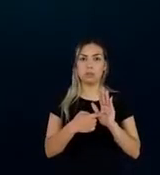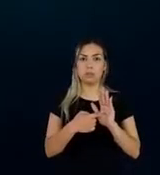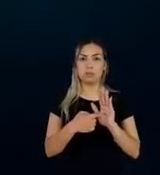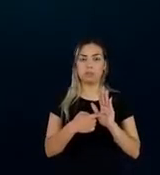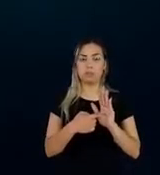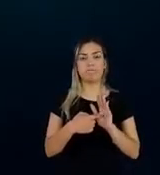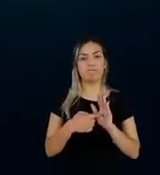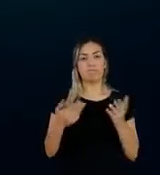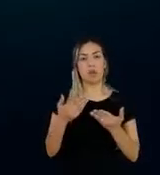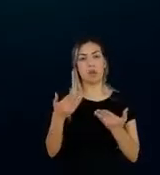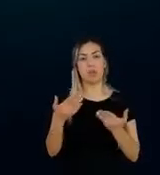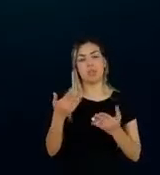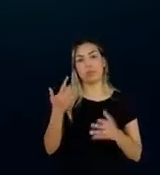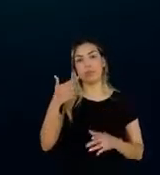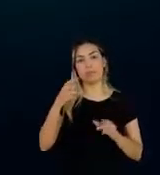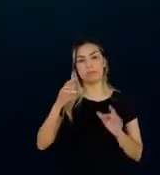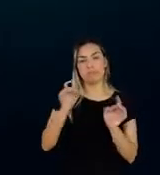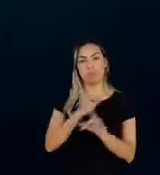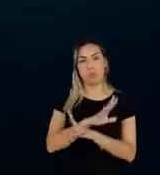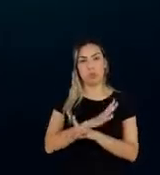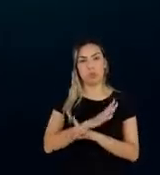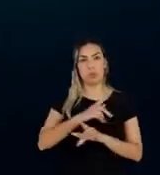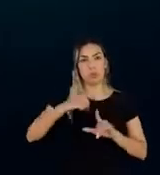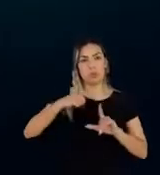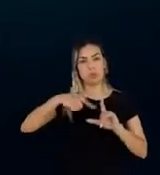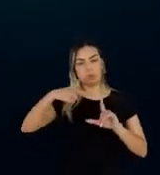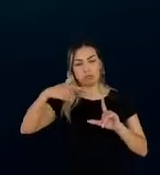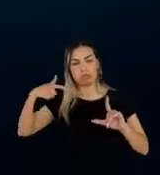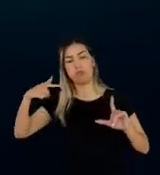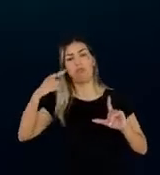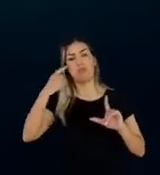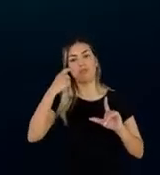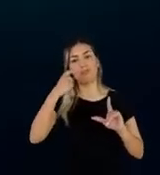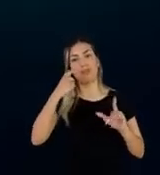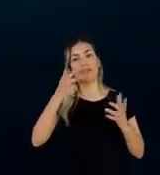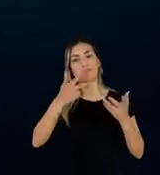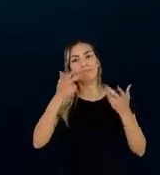desatualizado, vamos dizer, né? Fazendo uma lembrança